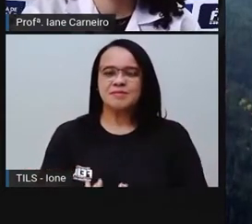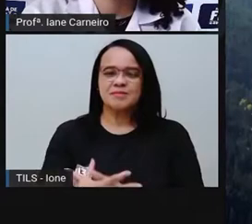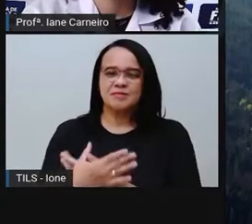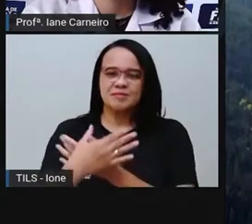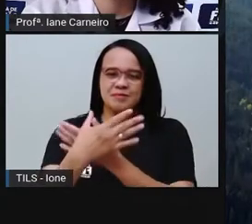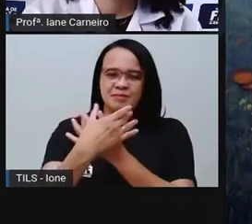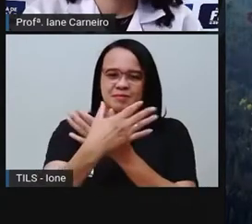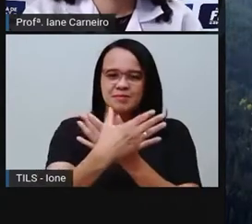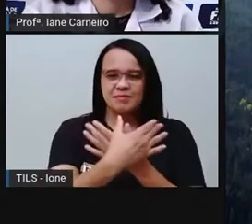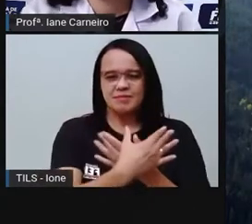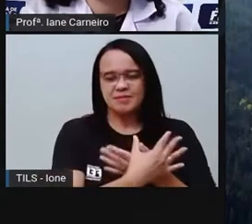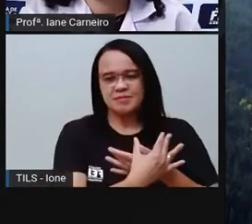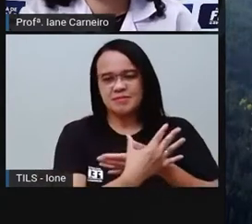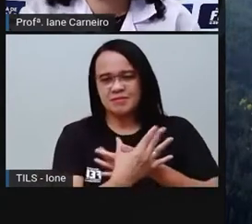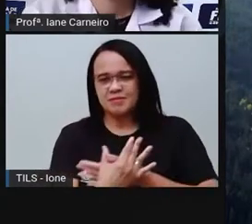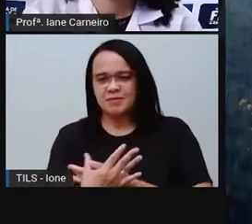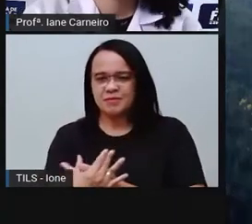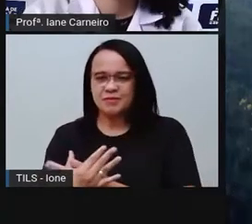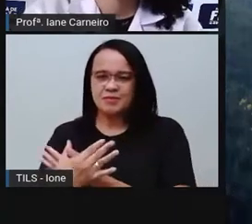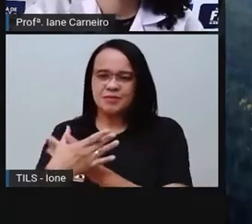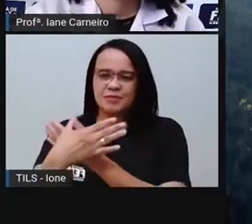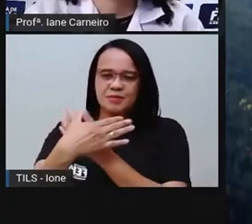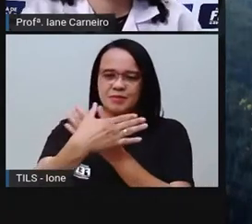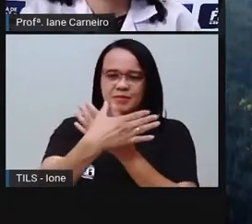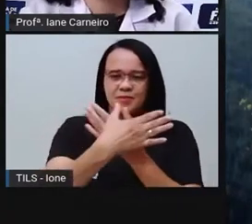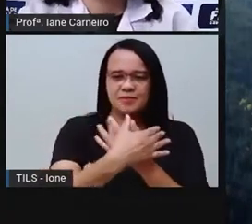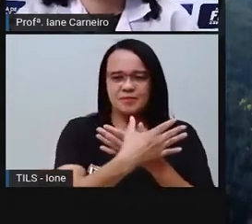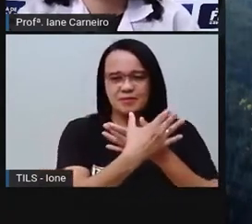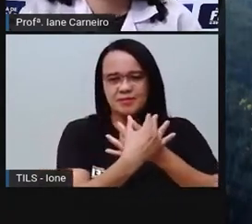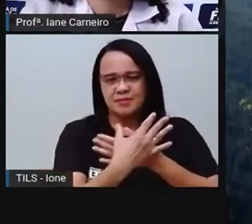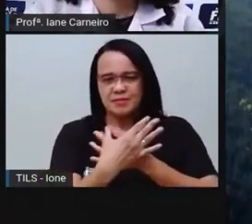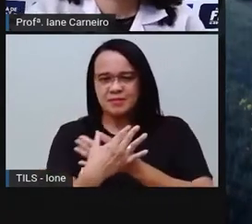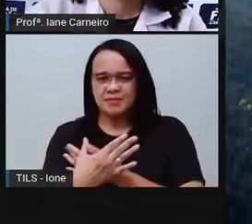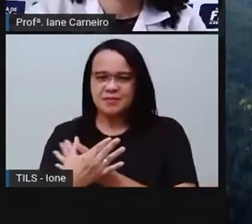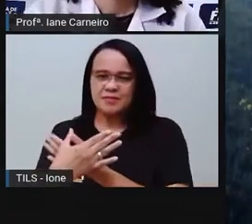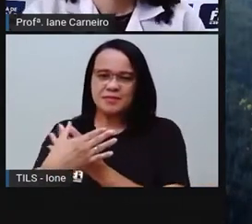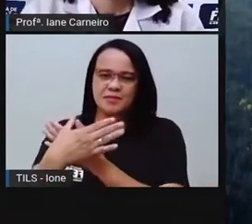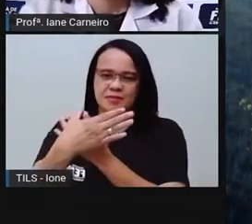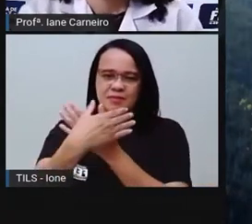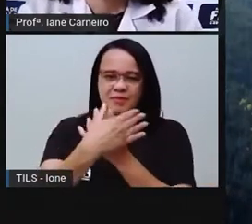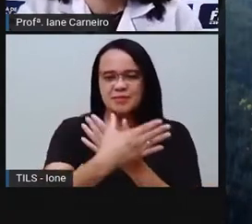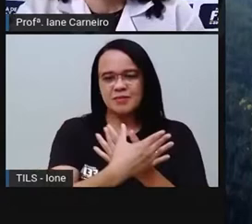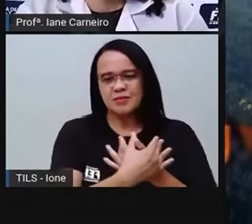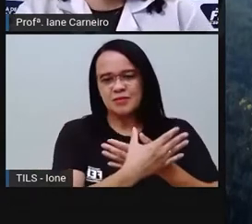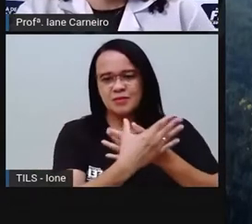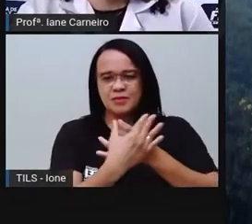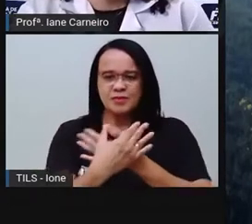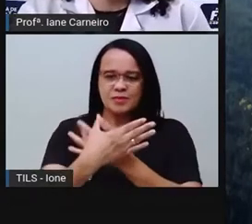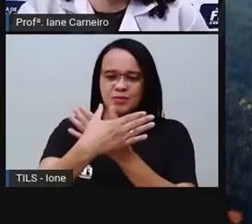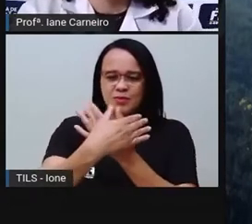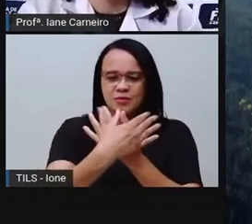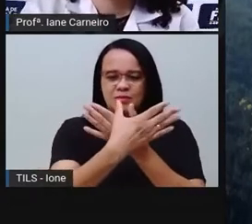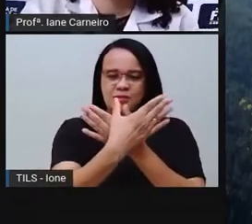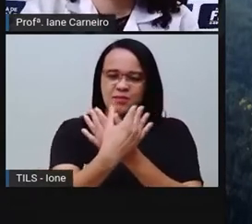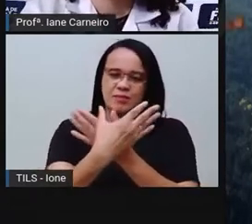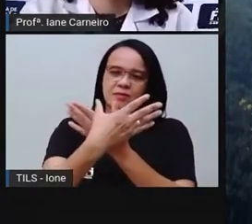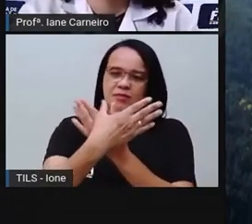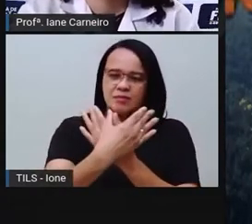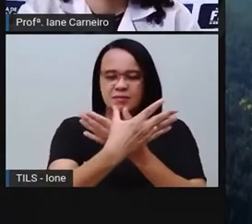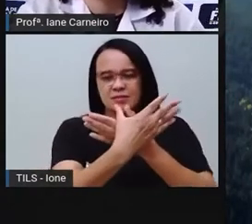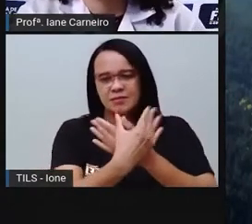e esse quer saber quem é essa Xerife lá então fique sabendo Seu nome é